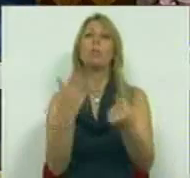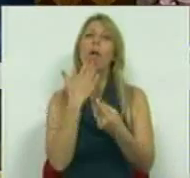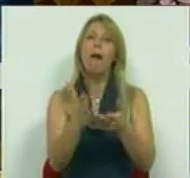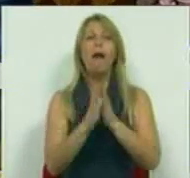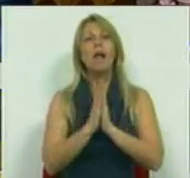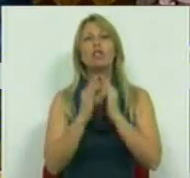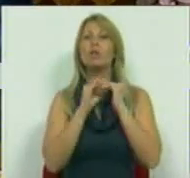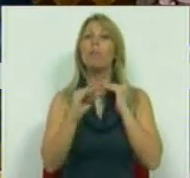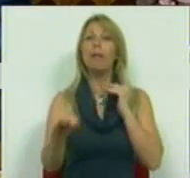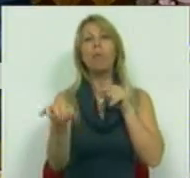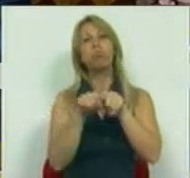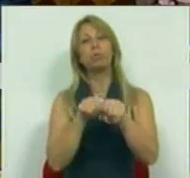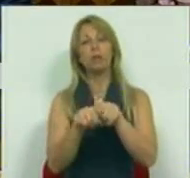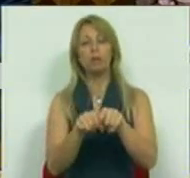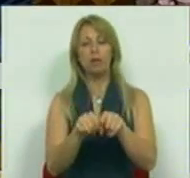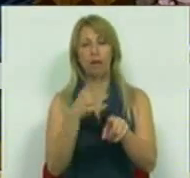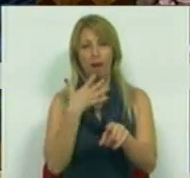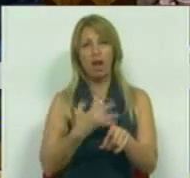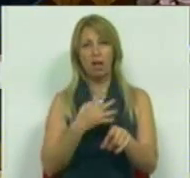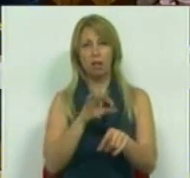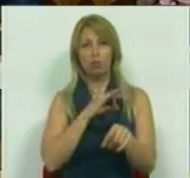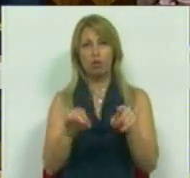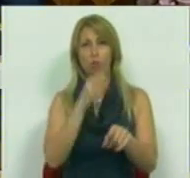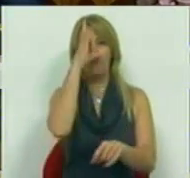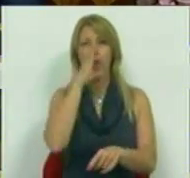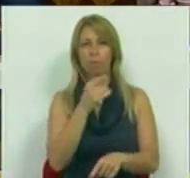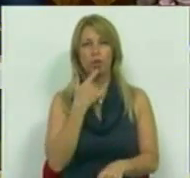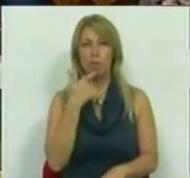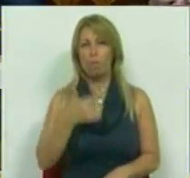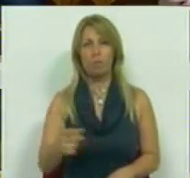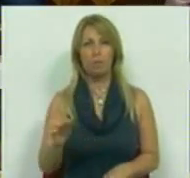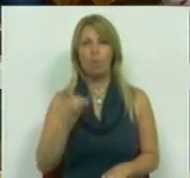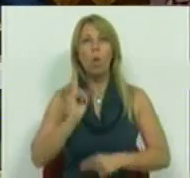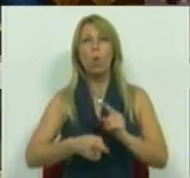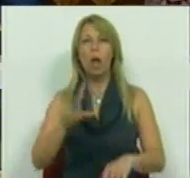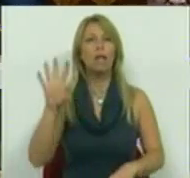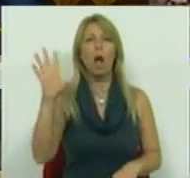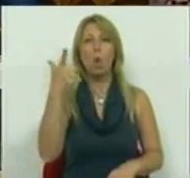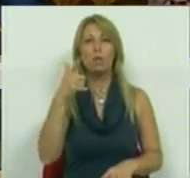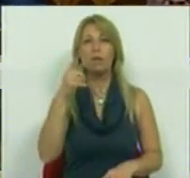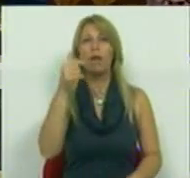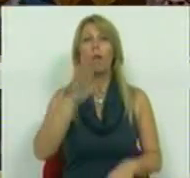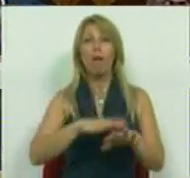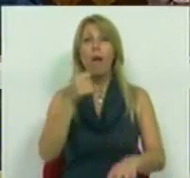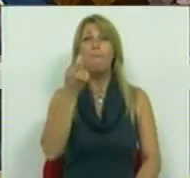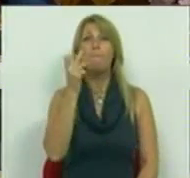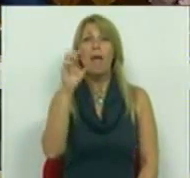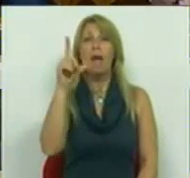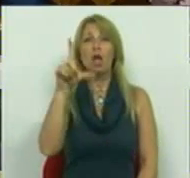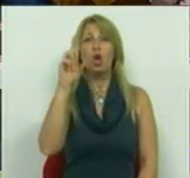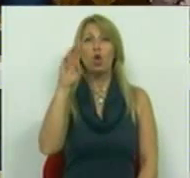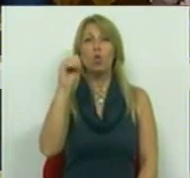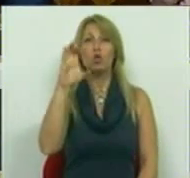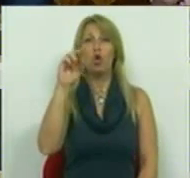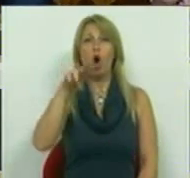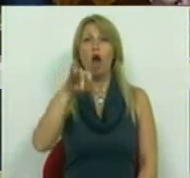estabilidade política. Creio, Sr. Primeiro-Ministro, que não compreendeu bem o que está a passar com Berlusconi, porque nem